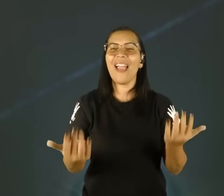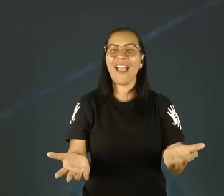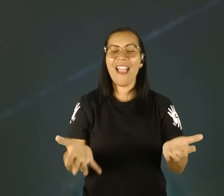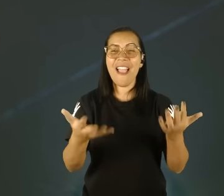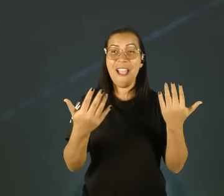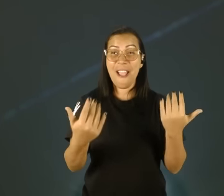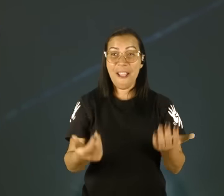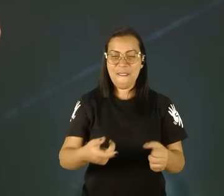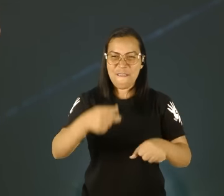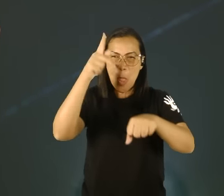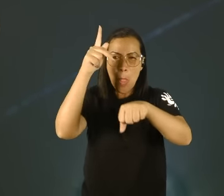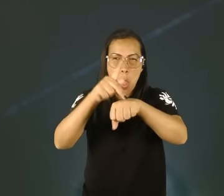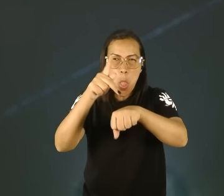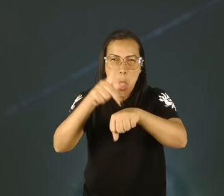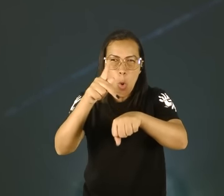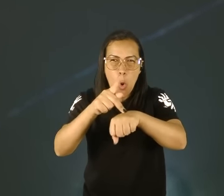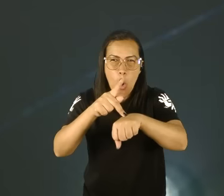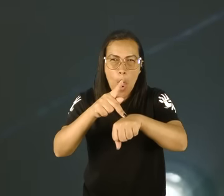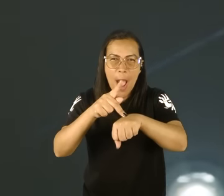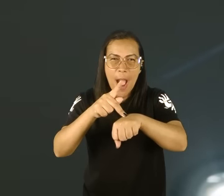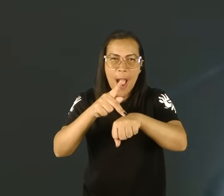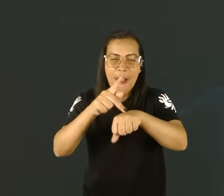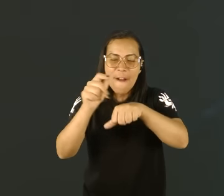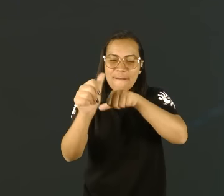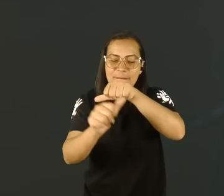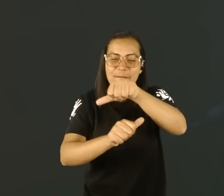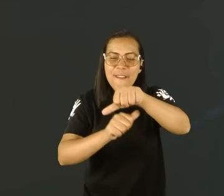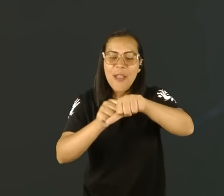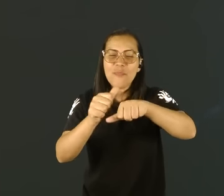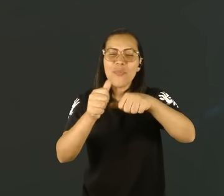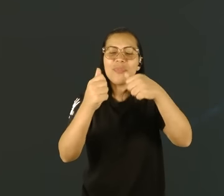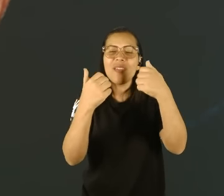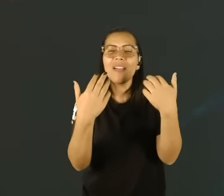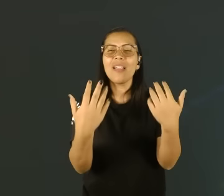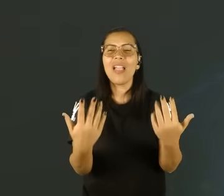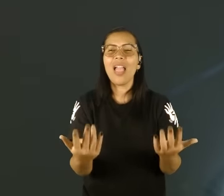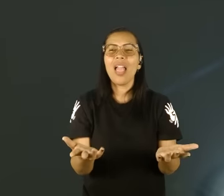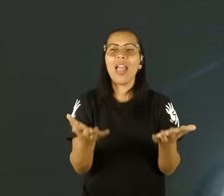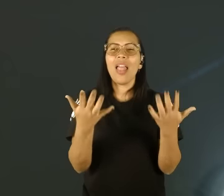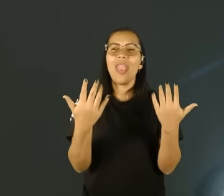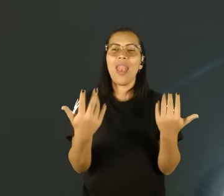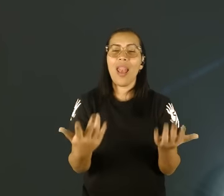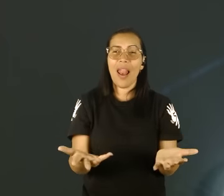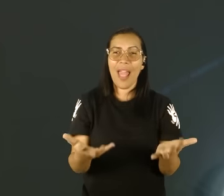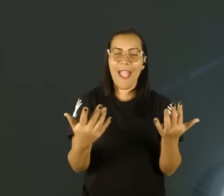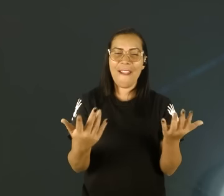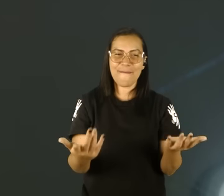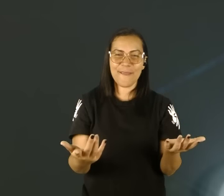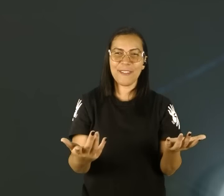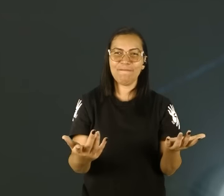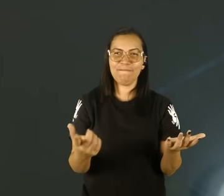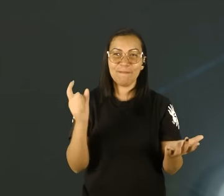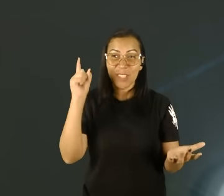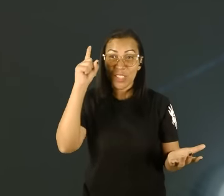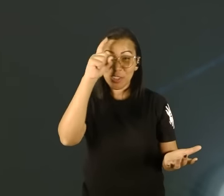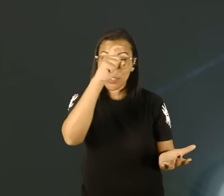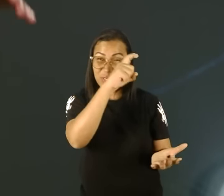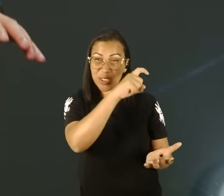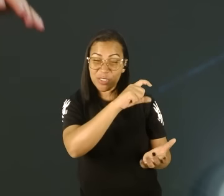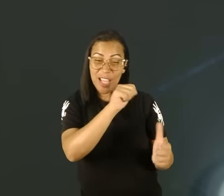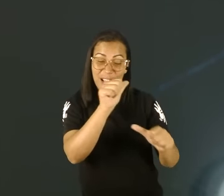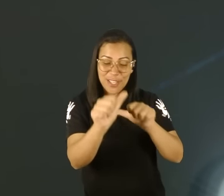Deus. Você tem que parar para lembrar que tem um Deus. Você tem que descansar um pouco. Você tem que parar